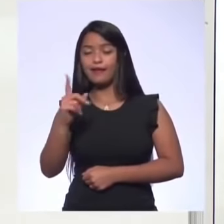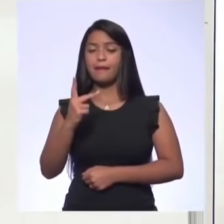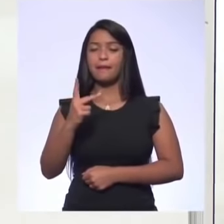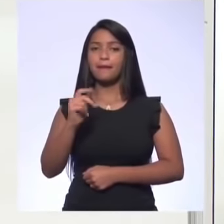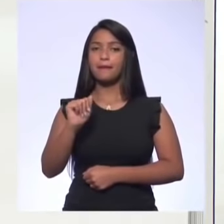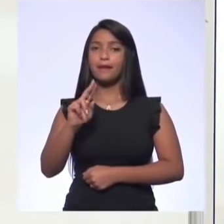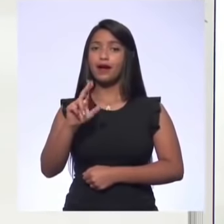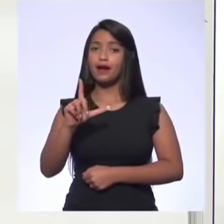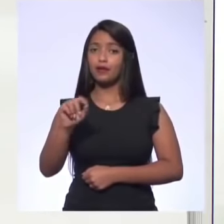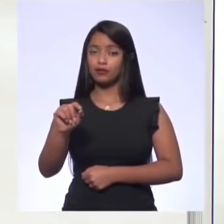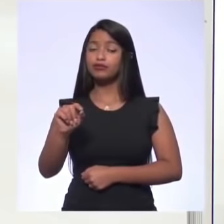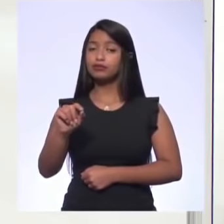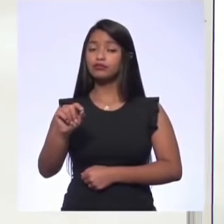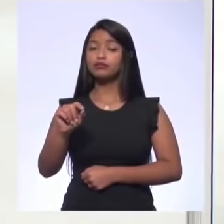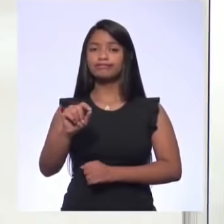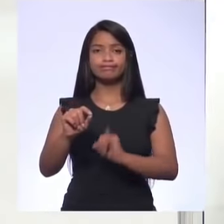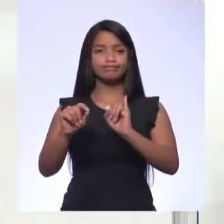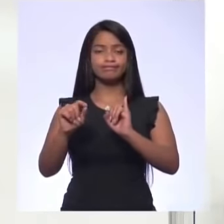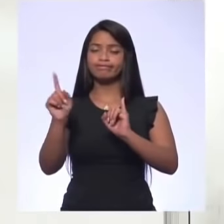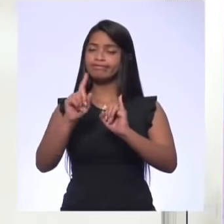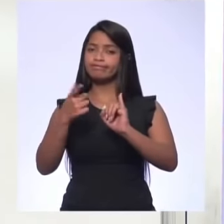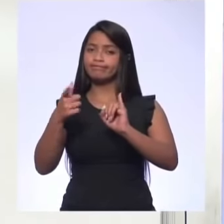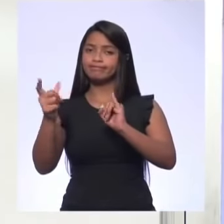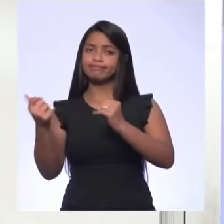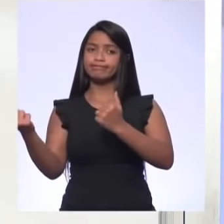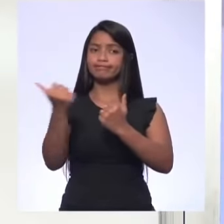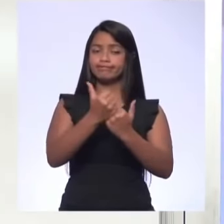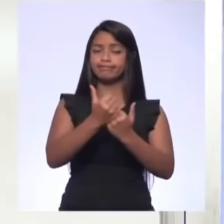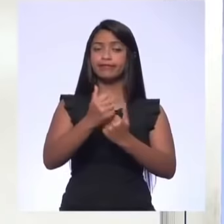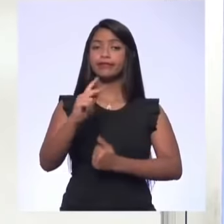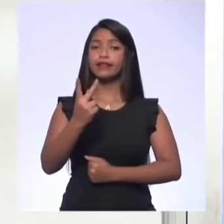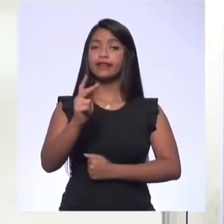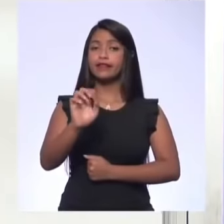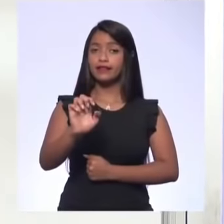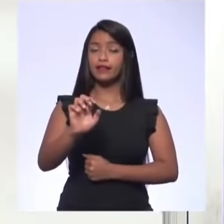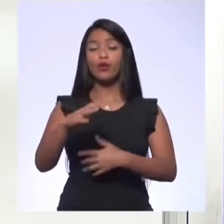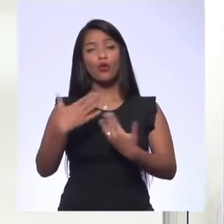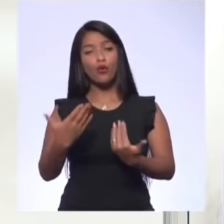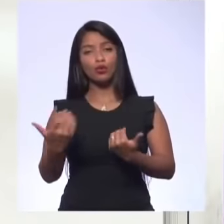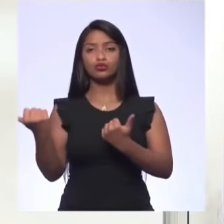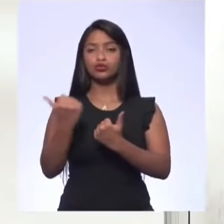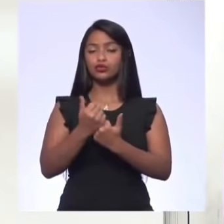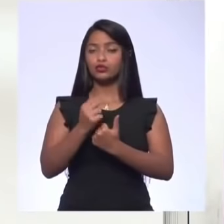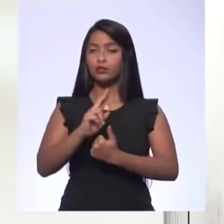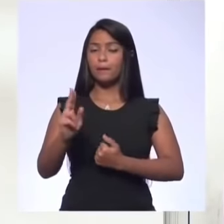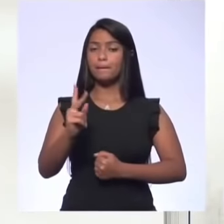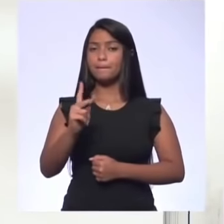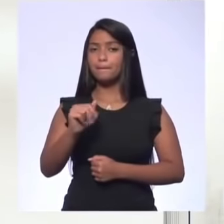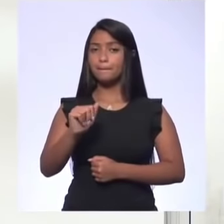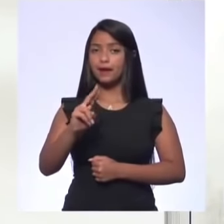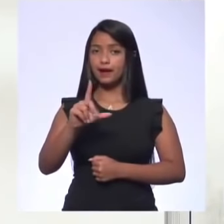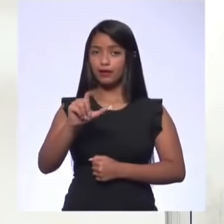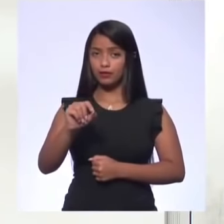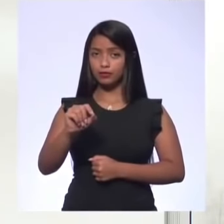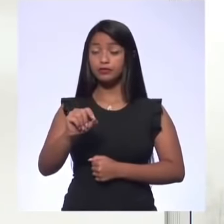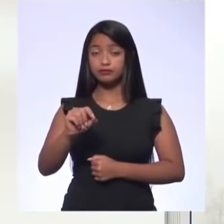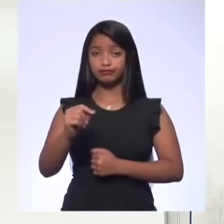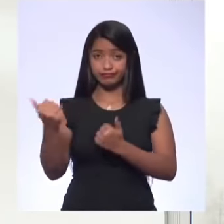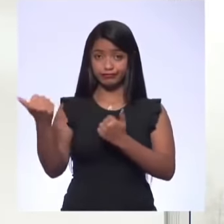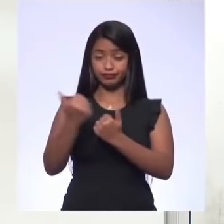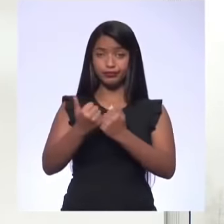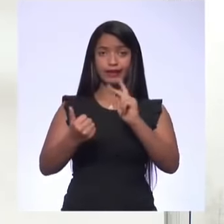Ok? Se eu uso he, aqui vai para a terceira pessoa. Eu tenho que lembrar do S, tá? Da regrinha